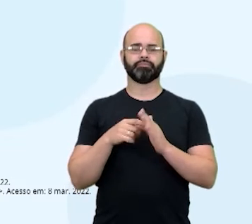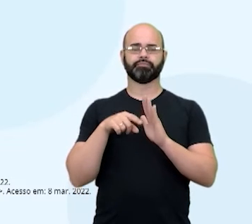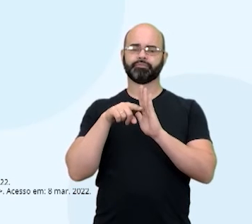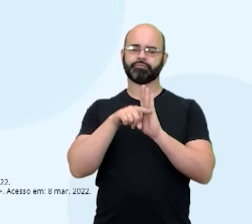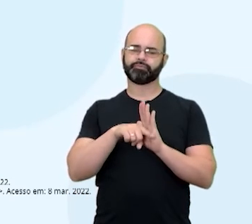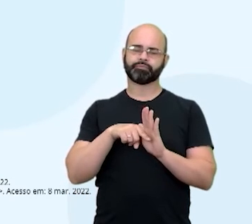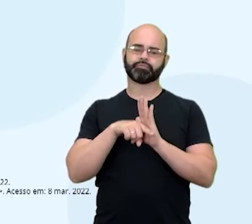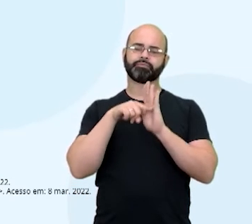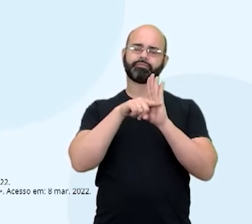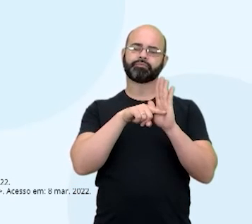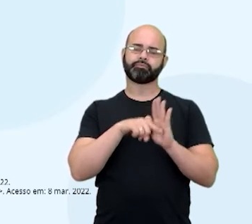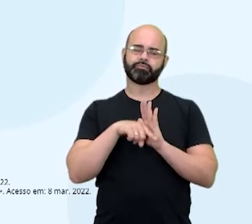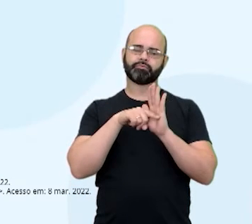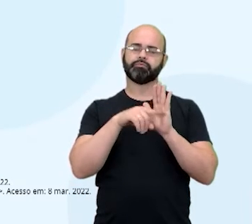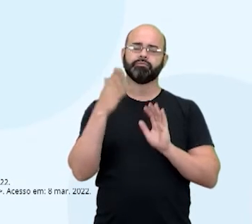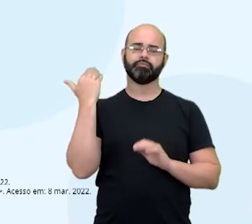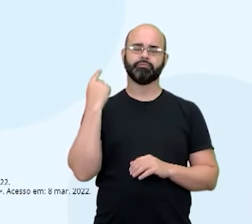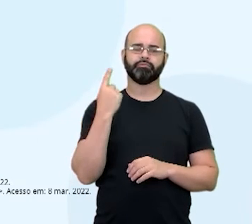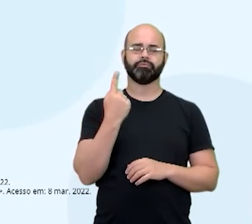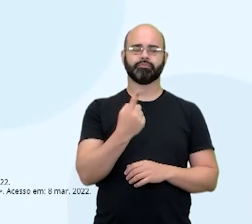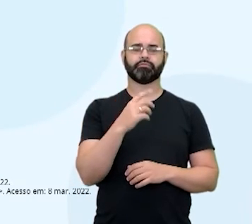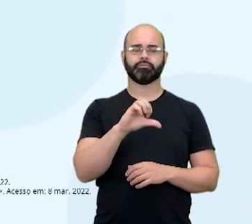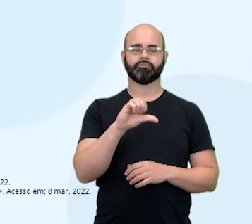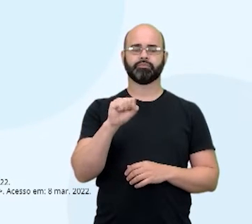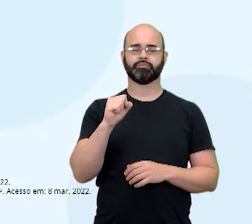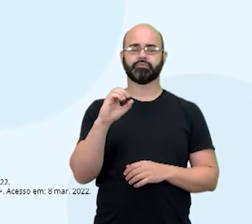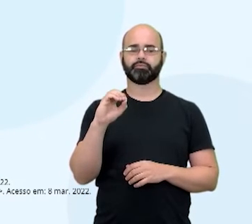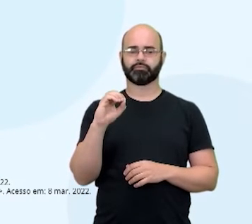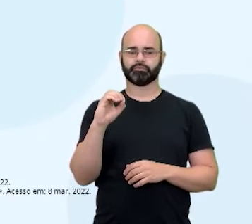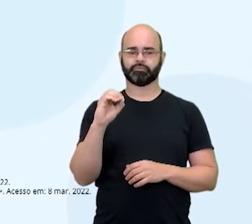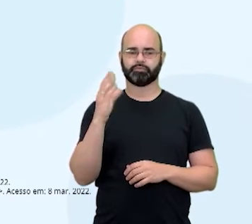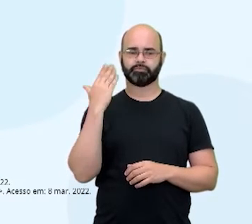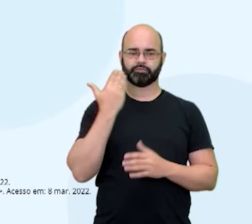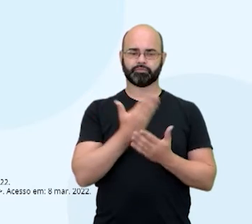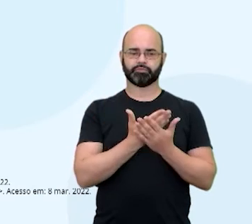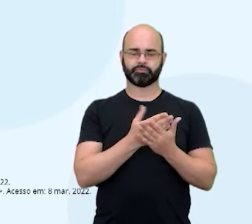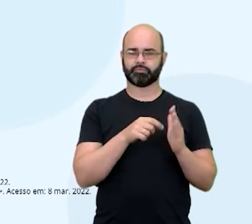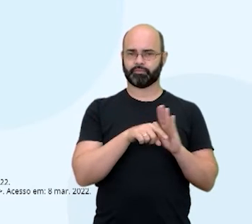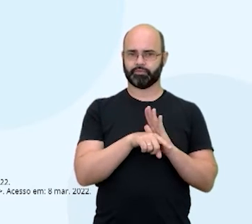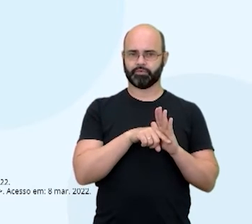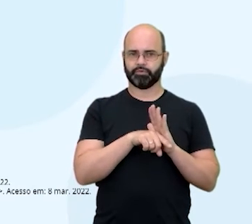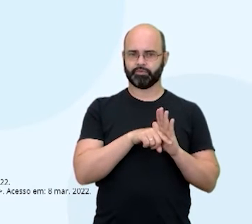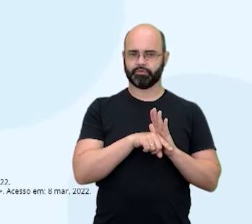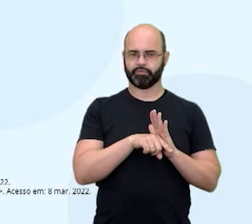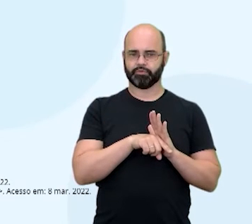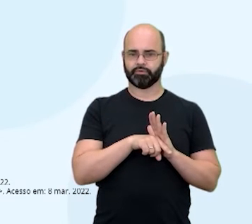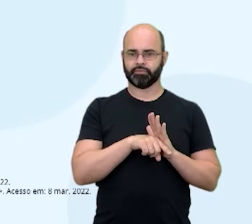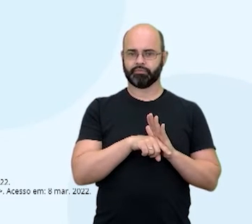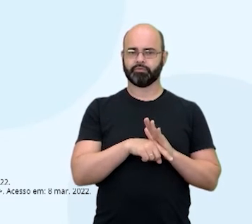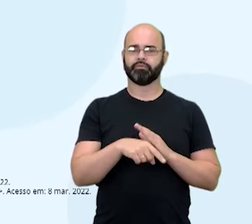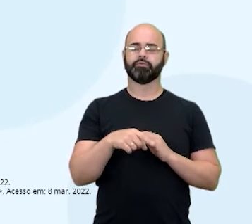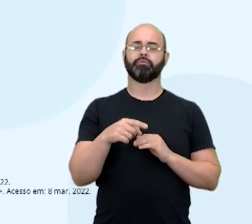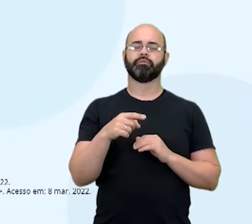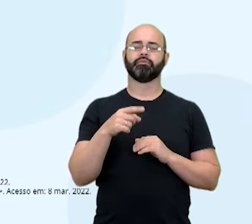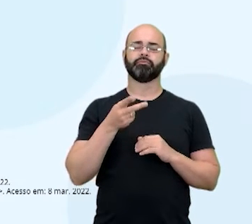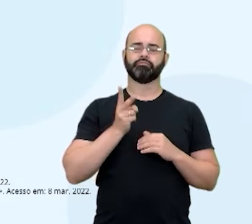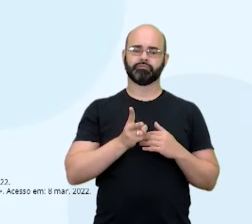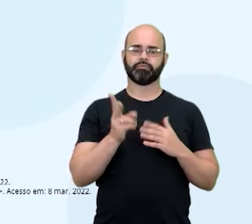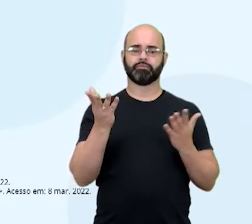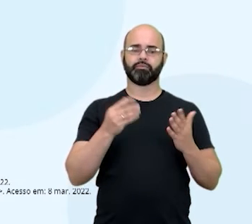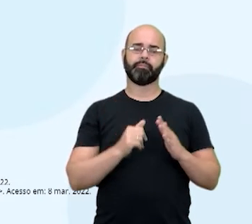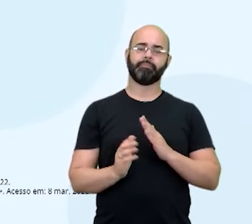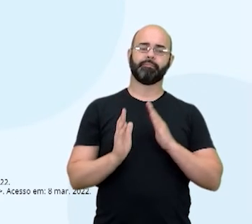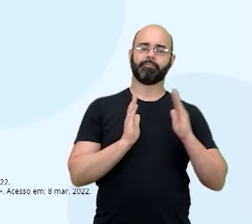aí desde a década de 80, né, e está sendo aí pesquisado aí, né, para um novo período